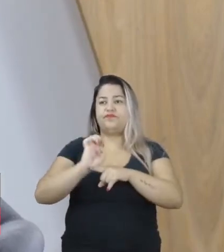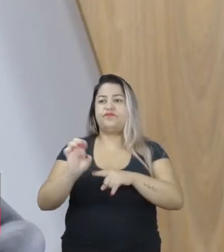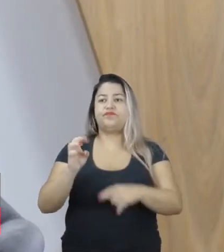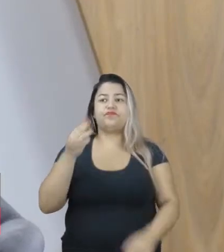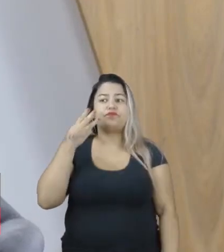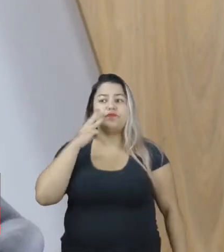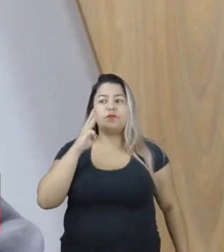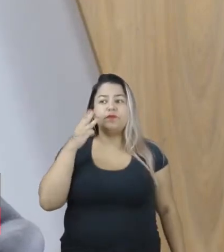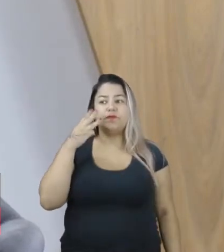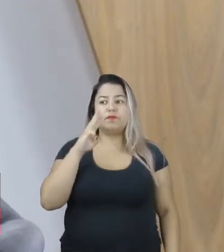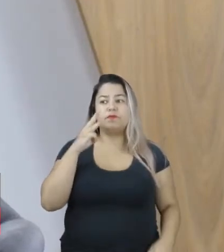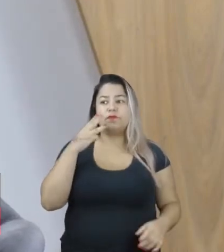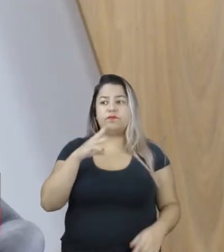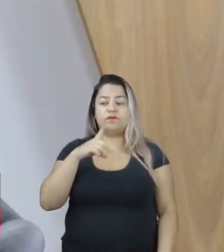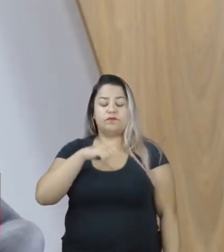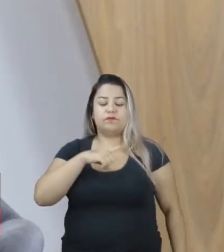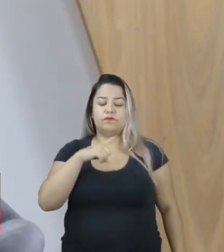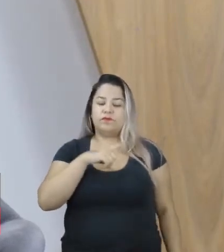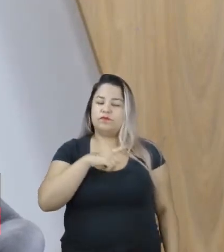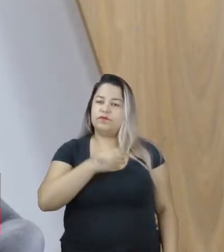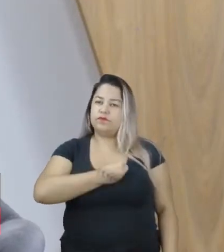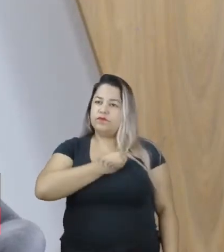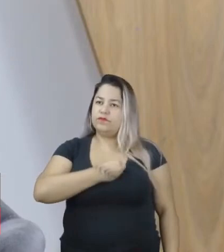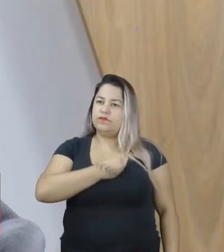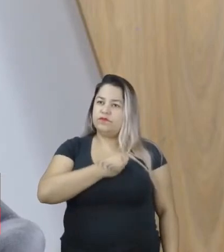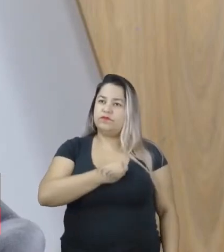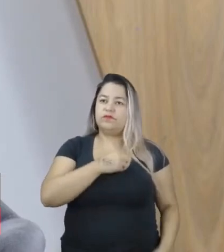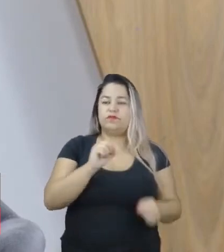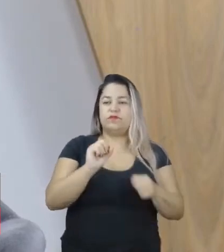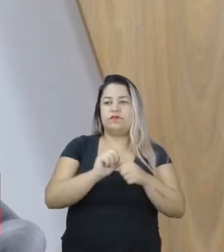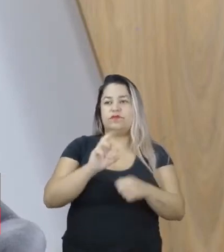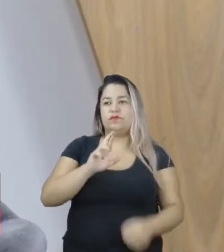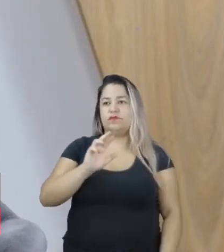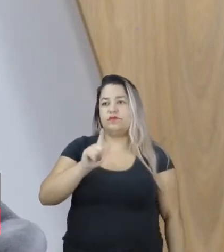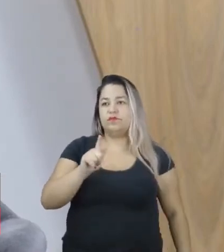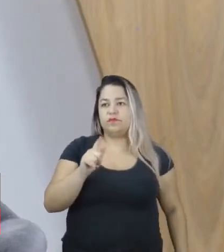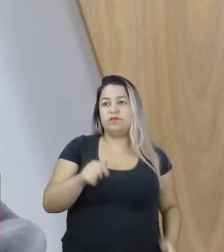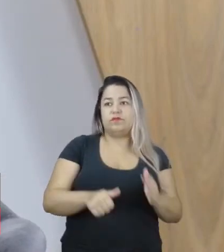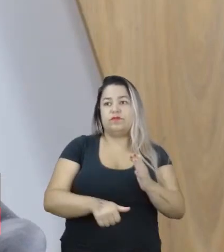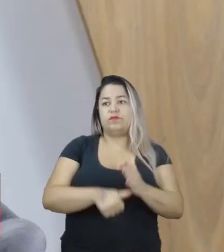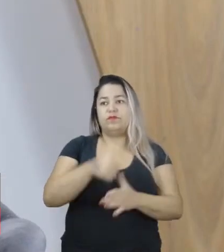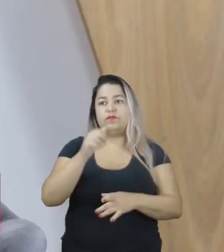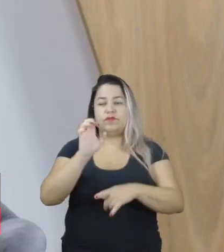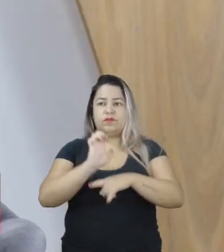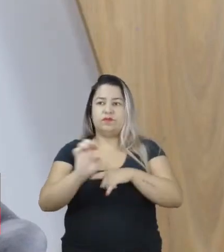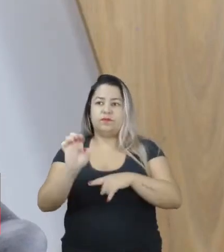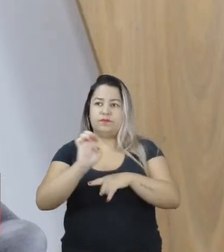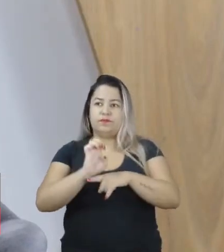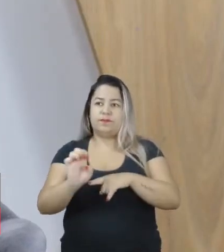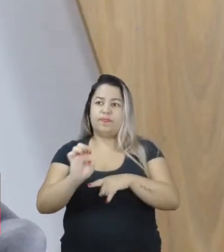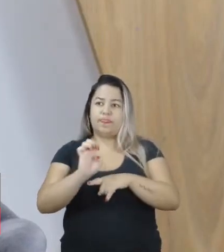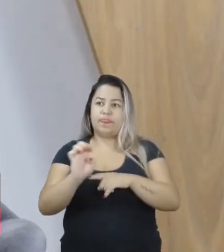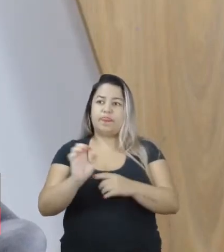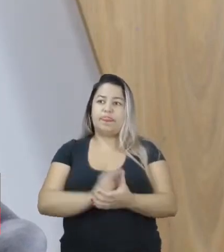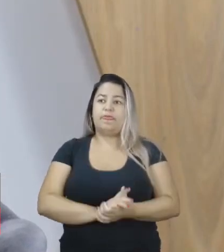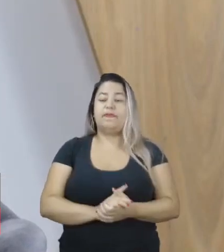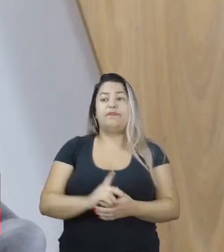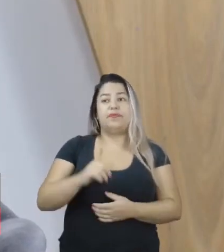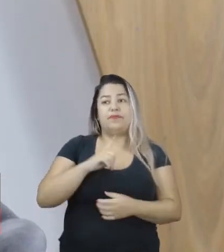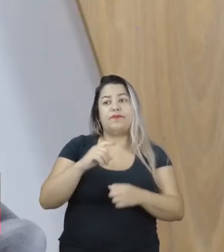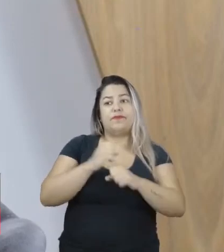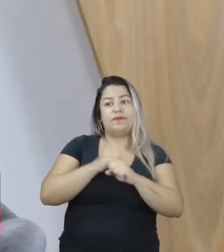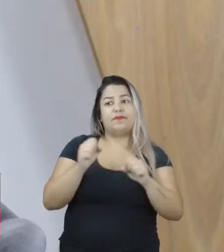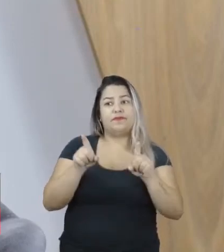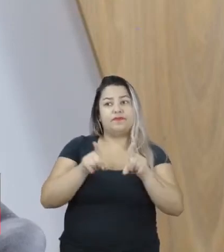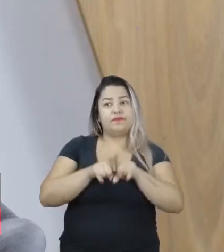Maranhão, essa semana, quando eu estive lá, o governador emitiu a dele, foi a primeira carteira também a ser emitida no estado. O estado, então, passou a ter capacidade de